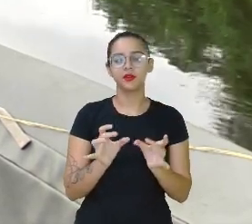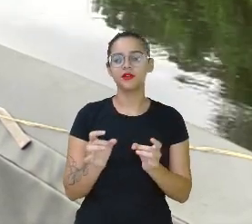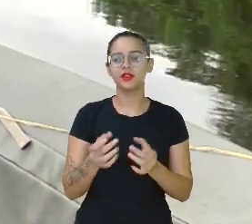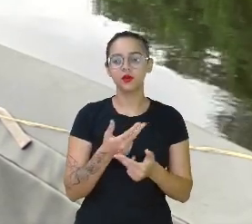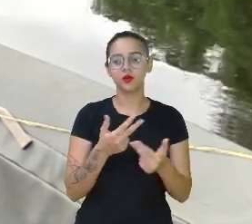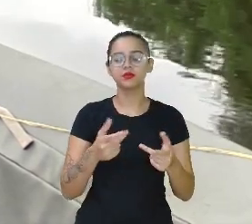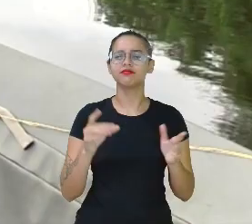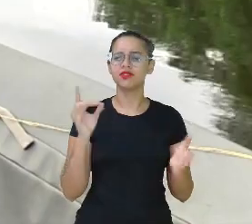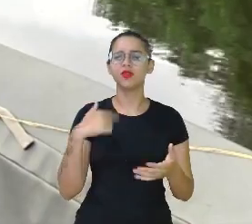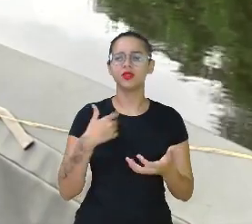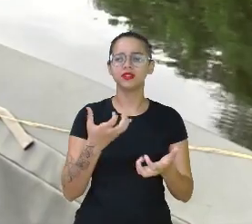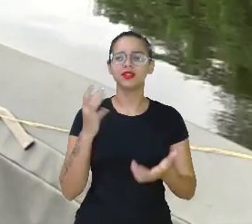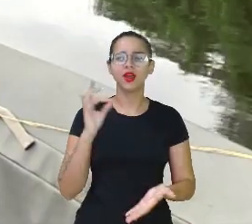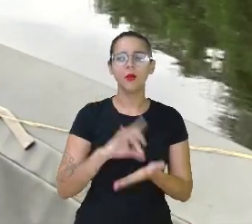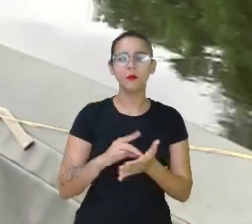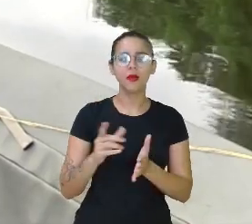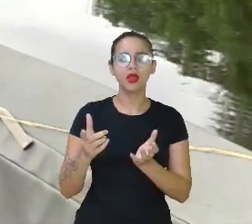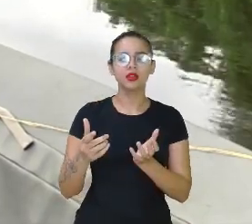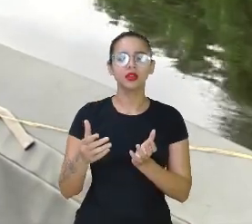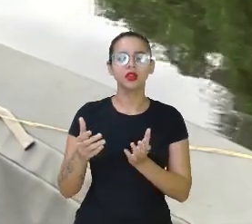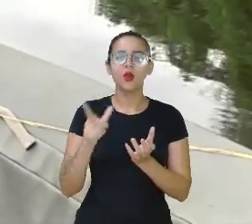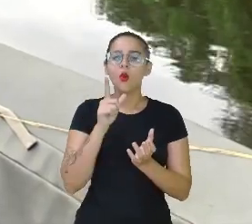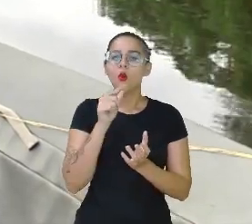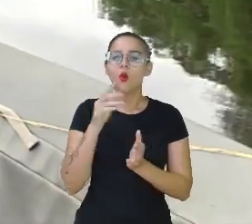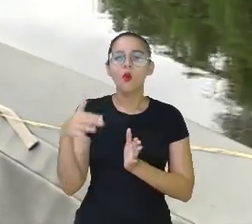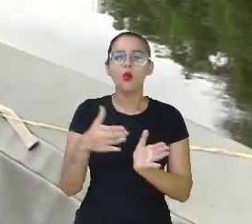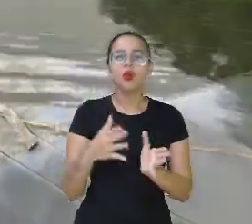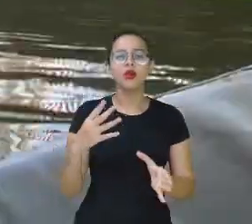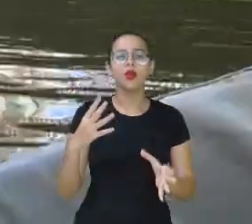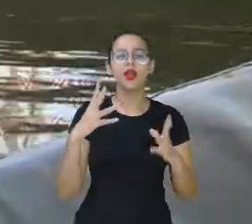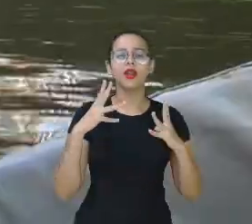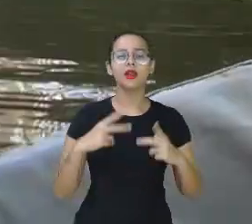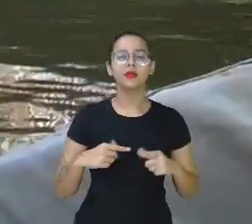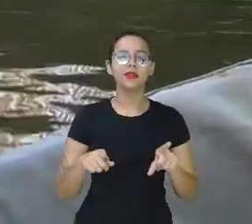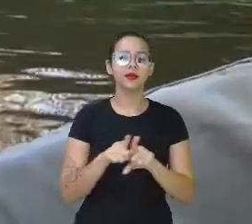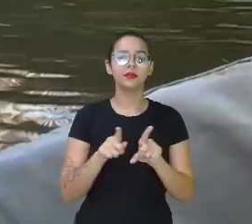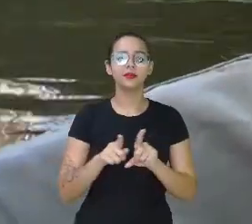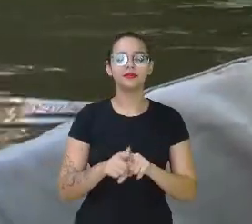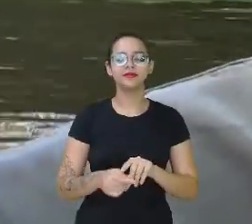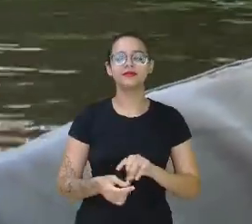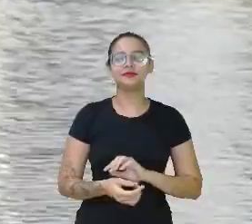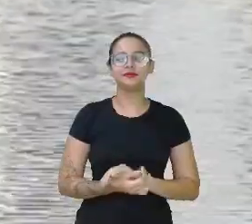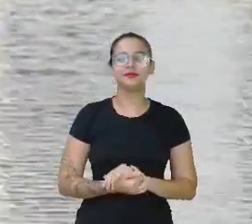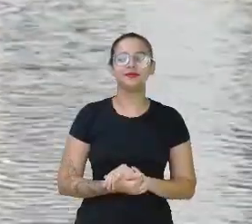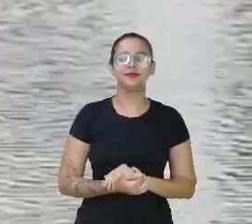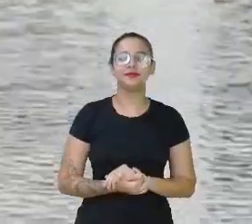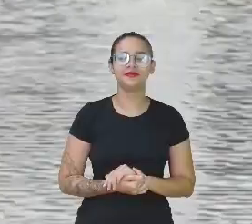rio limpo e segundo o quiosque dentro do rio Capibaribe.